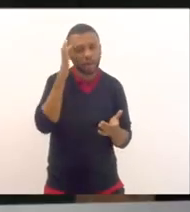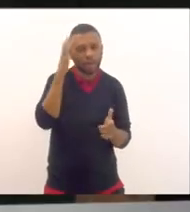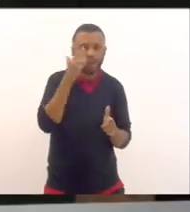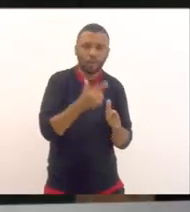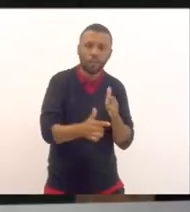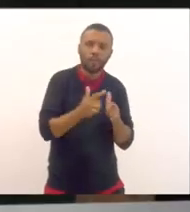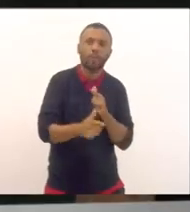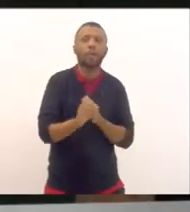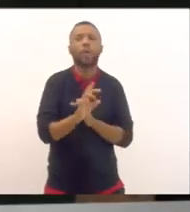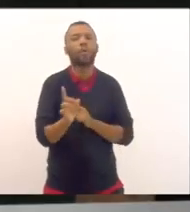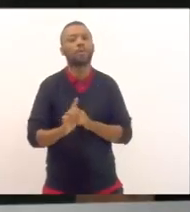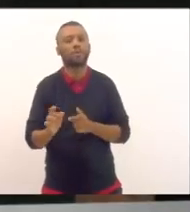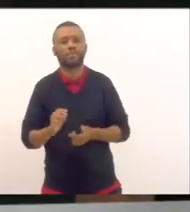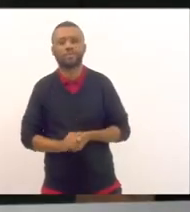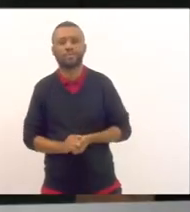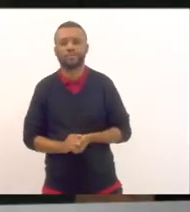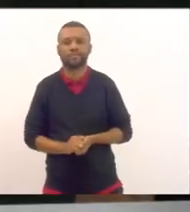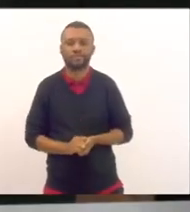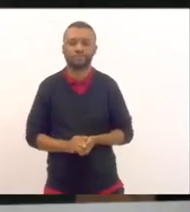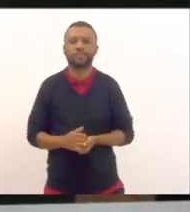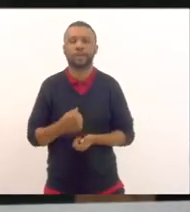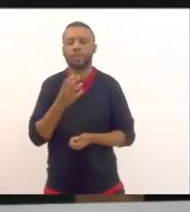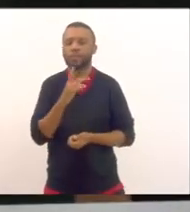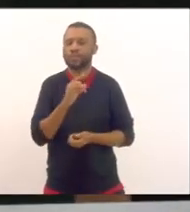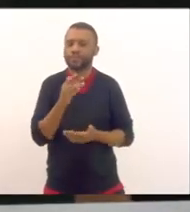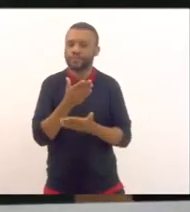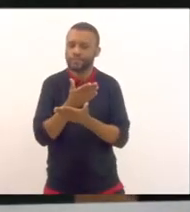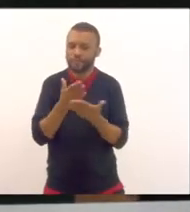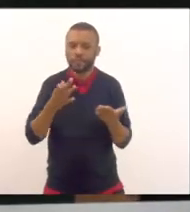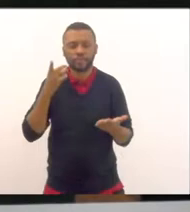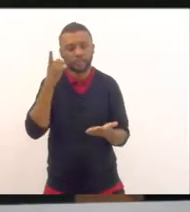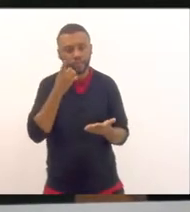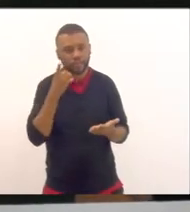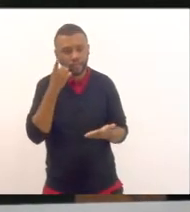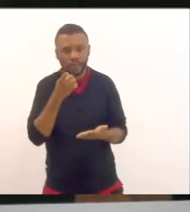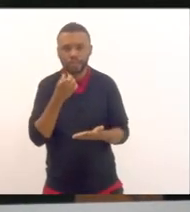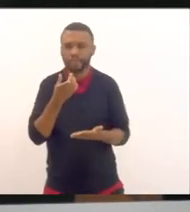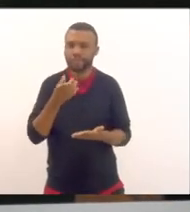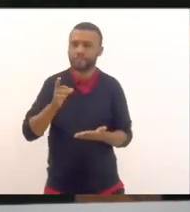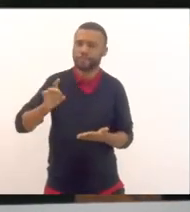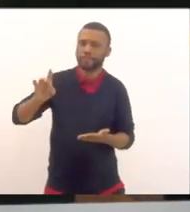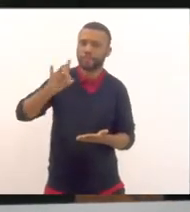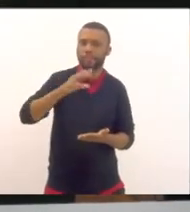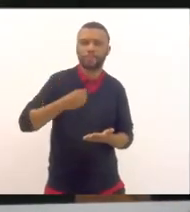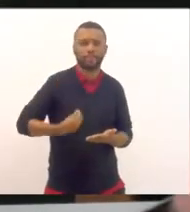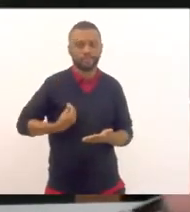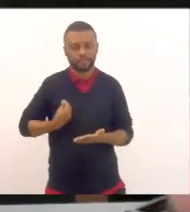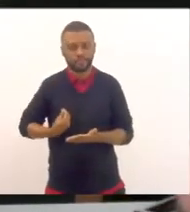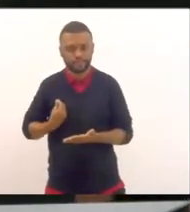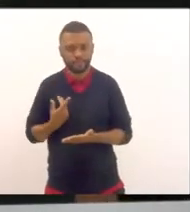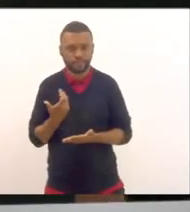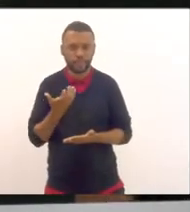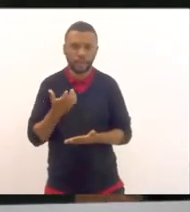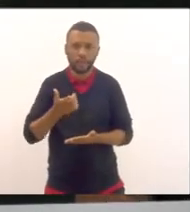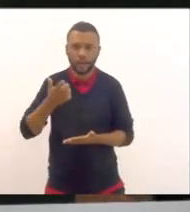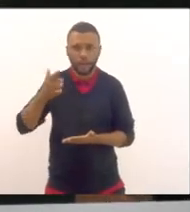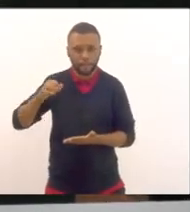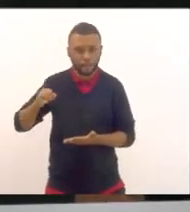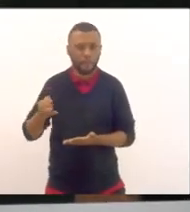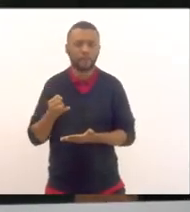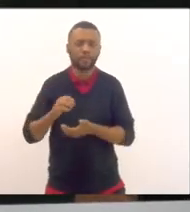deputada Lucinha Deputado Municipal de pedra Martha Rocha demais presentes cumprimentando a todos